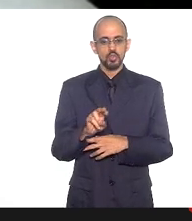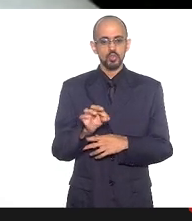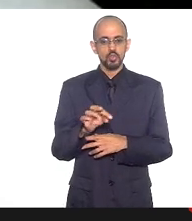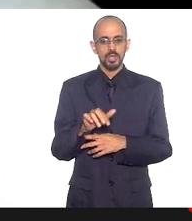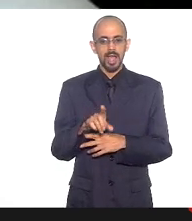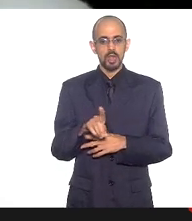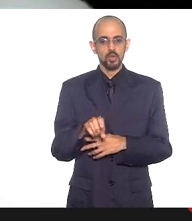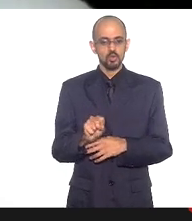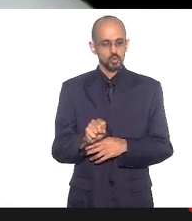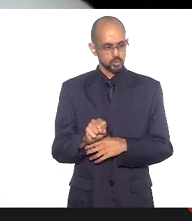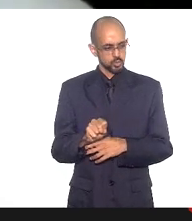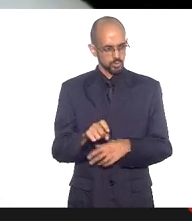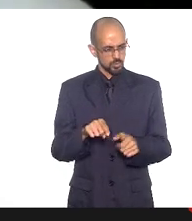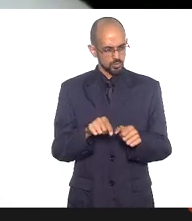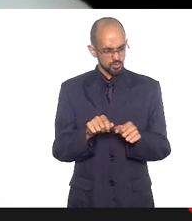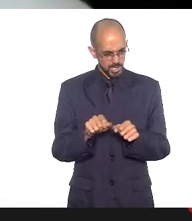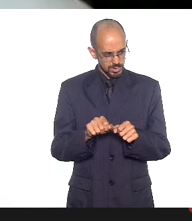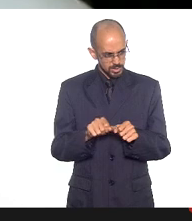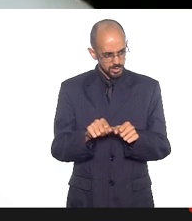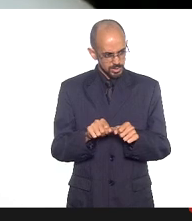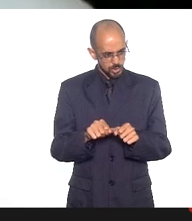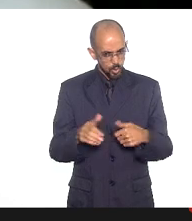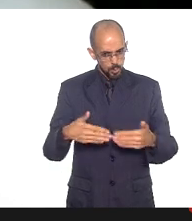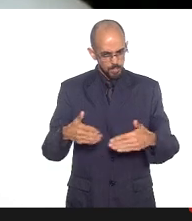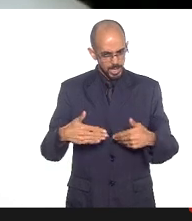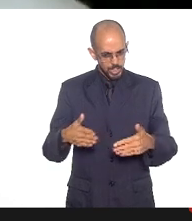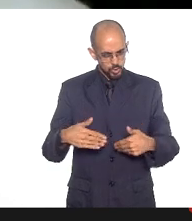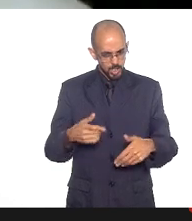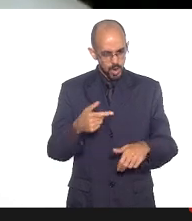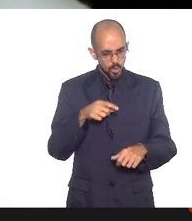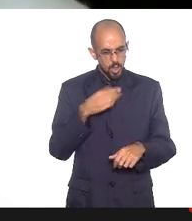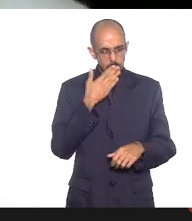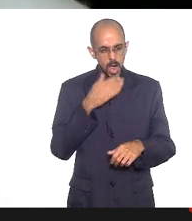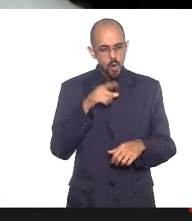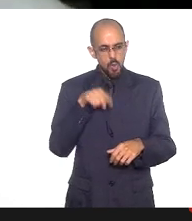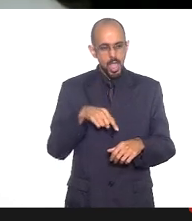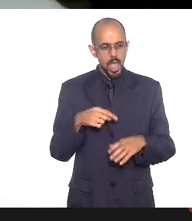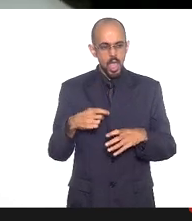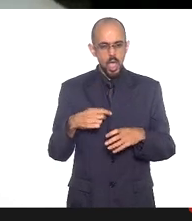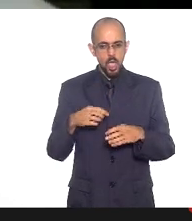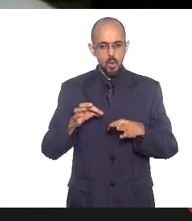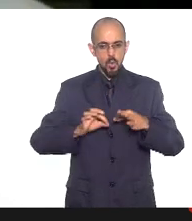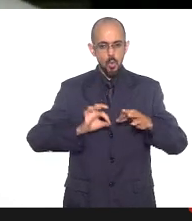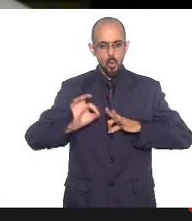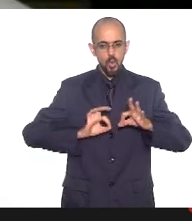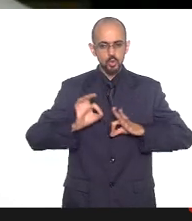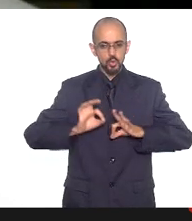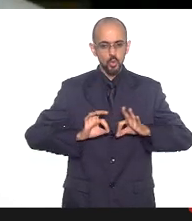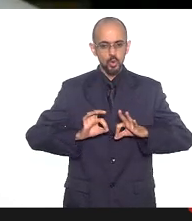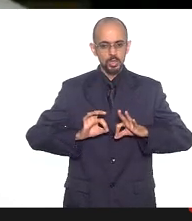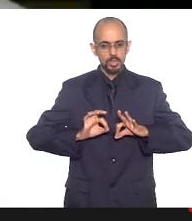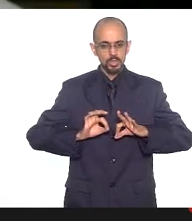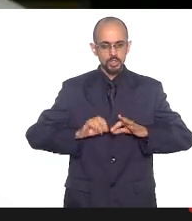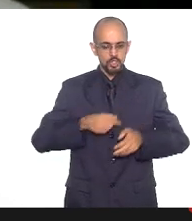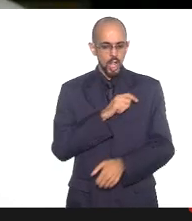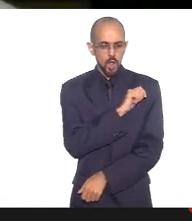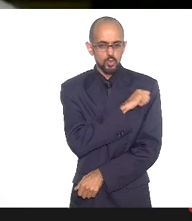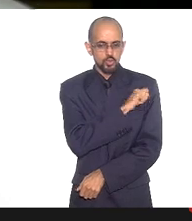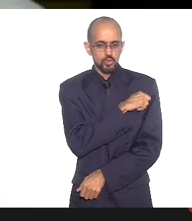contratos? Quem faz auditoria operacional? Qual é o controle de auditoria operacional?